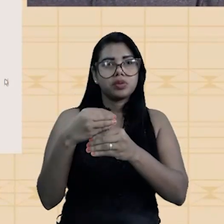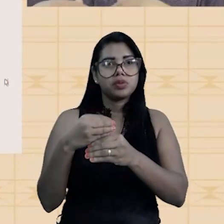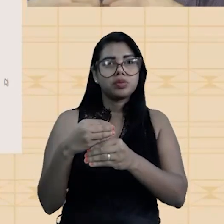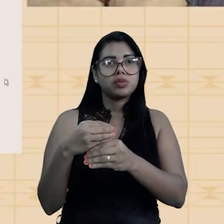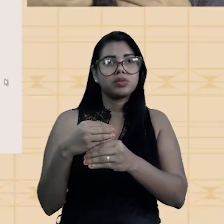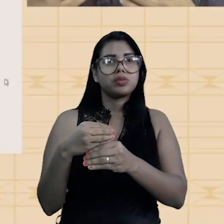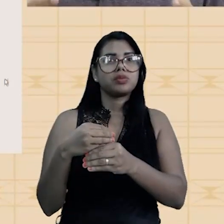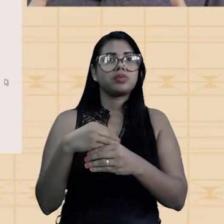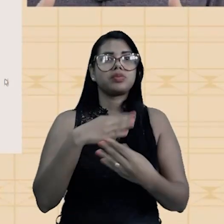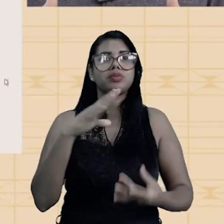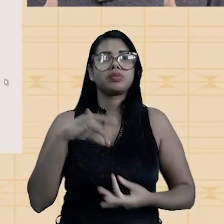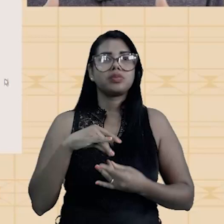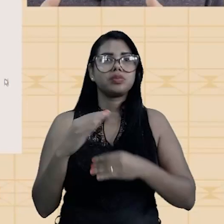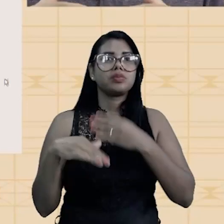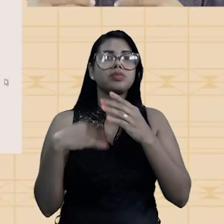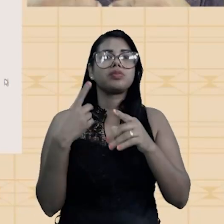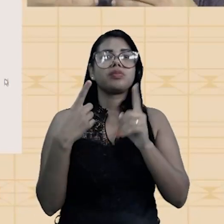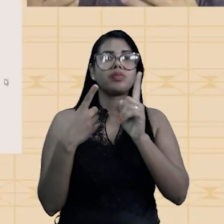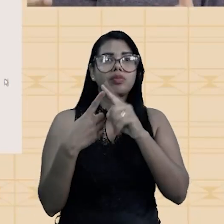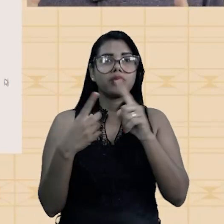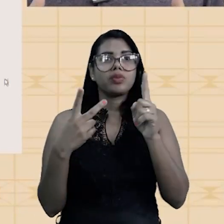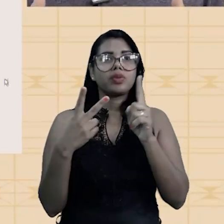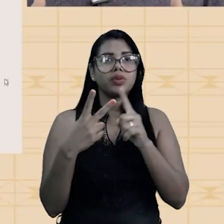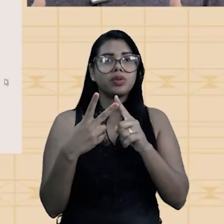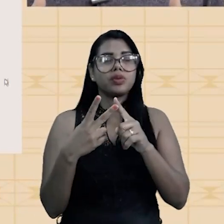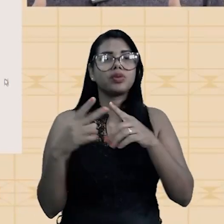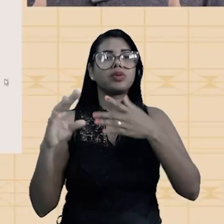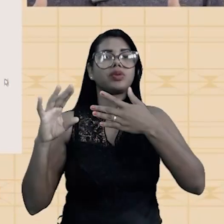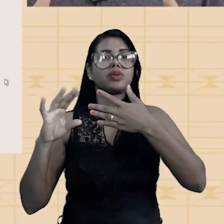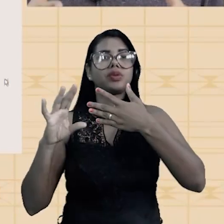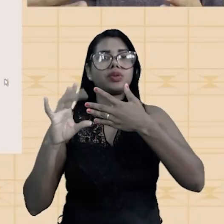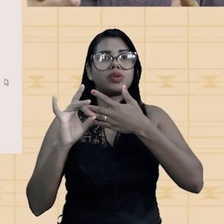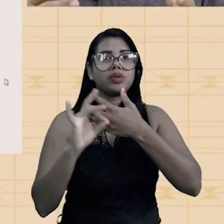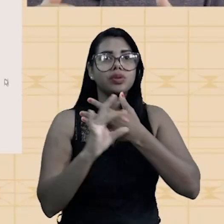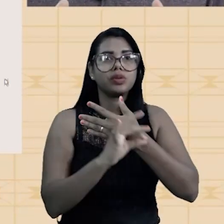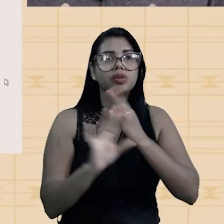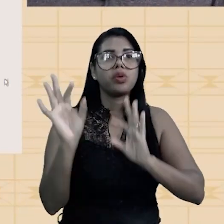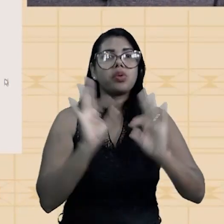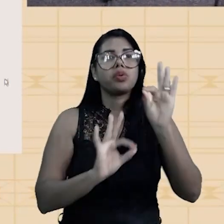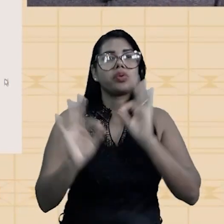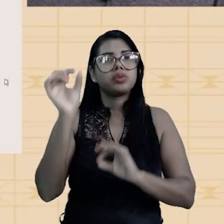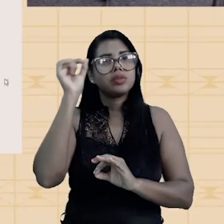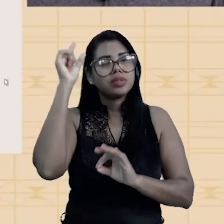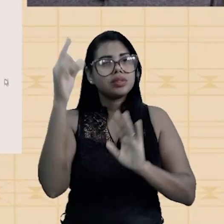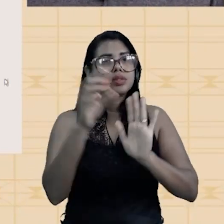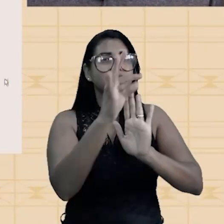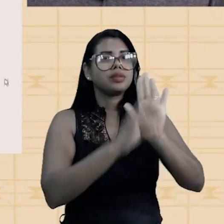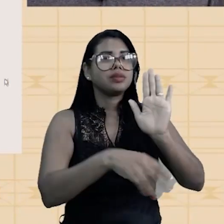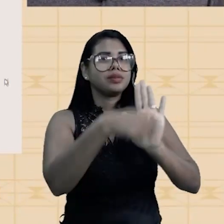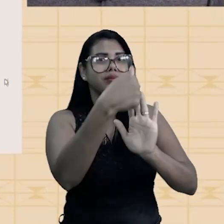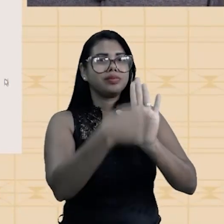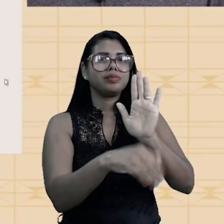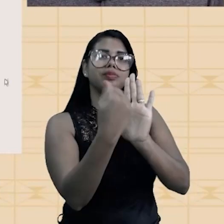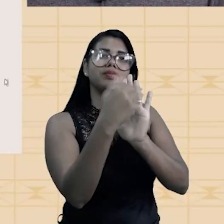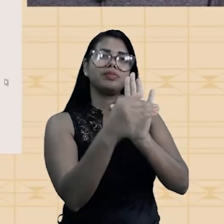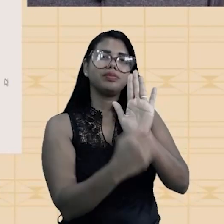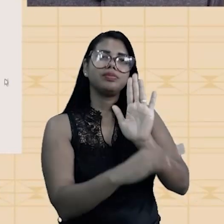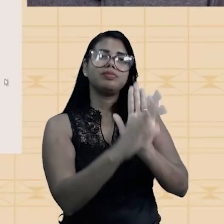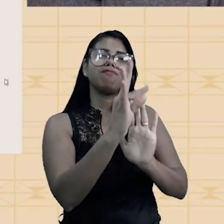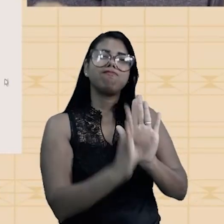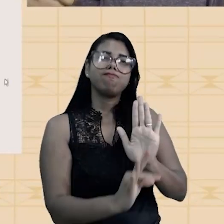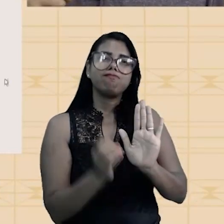2, conseguiu selecionar, organizar as ideias, produziu um texto muito